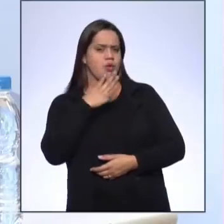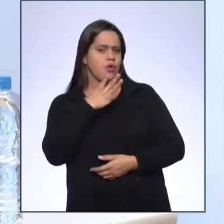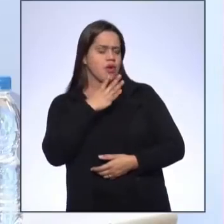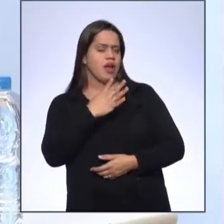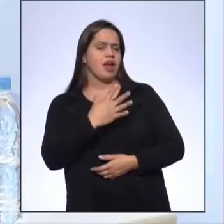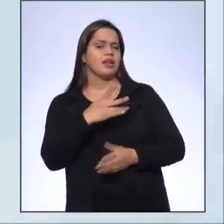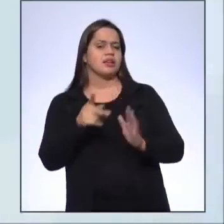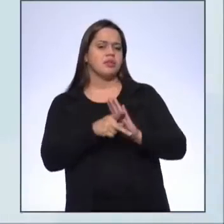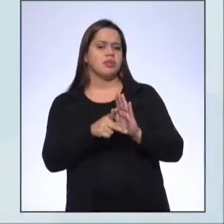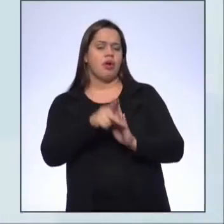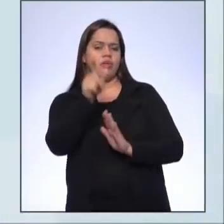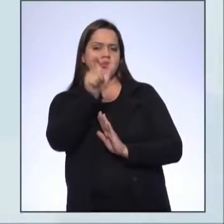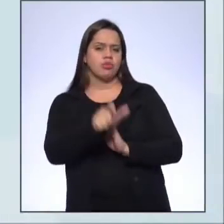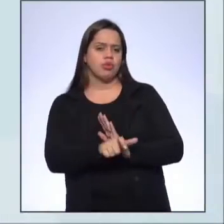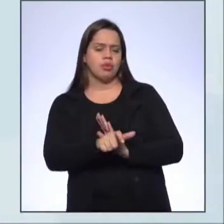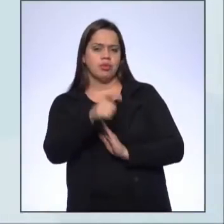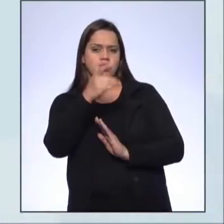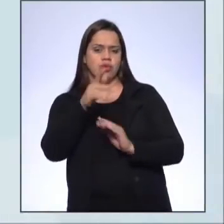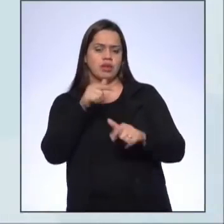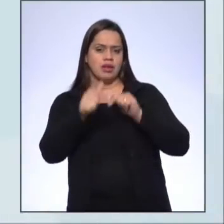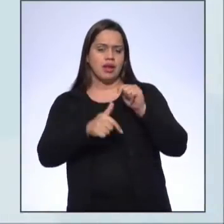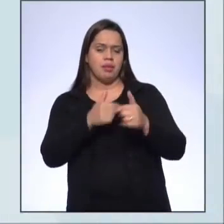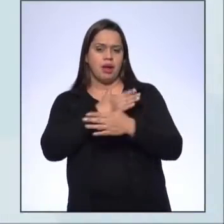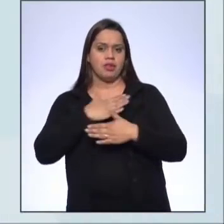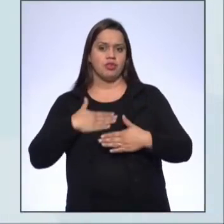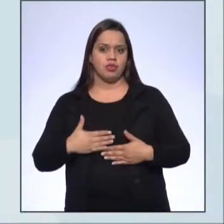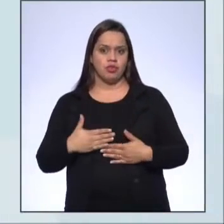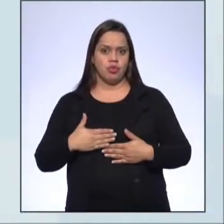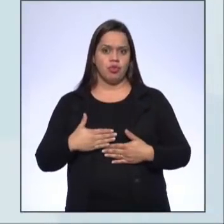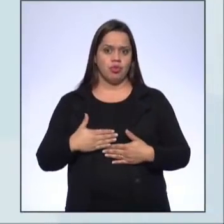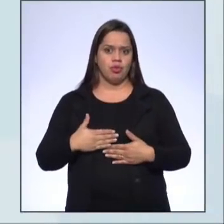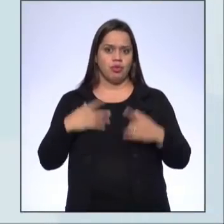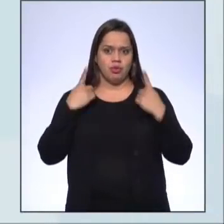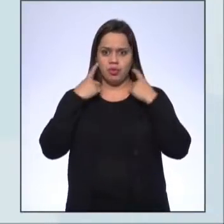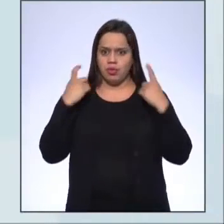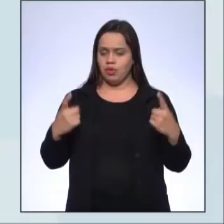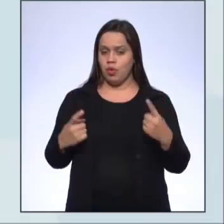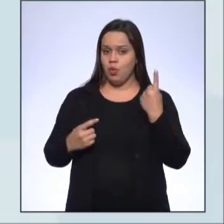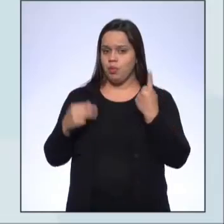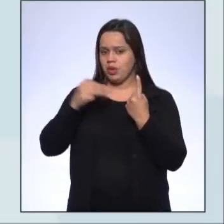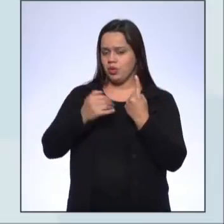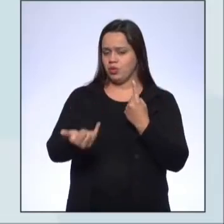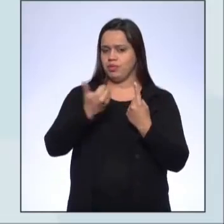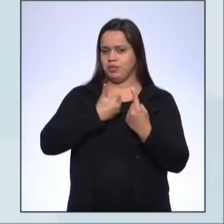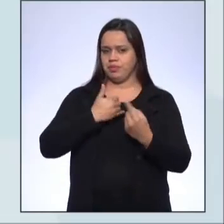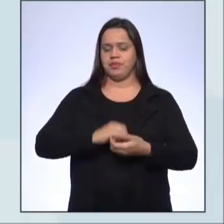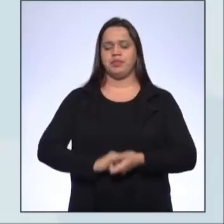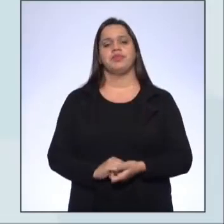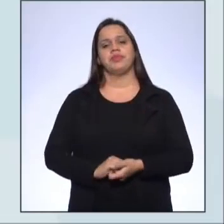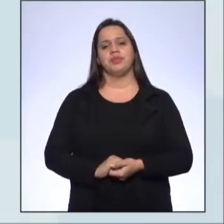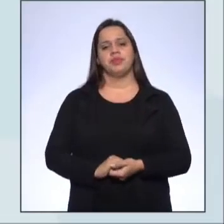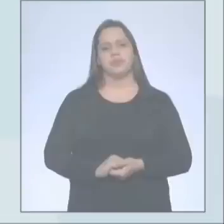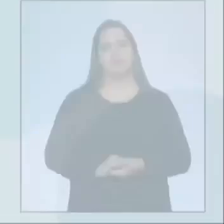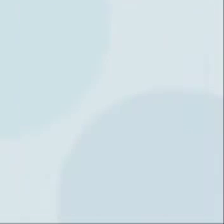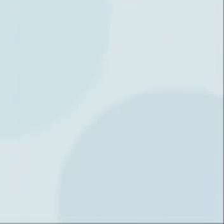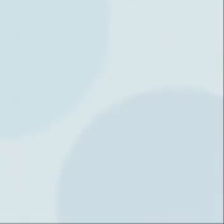sons corporais? Conta aqui pra gente quem? Um minuto só, pessoal.